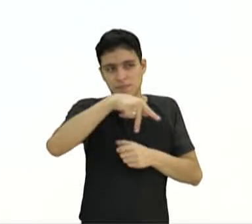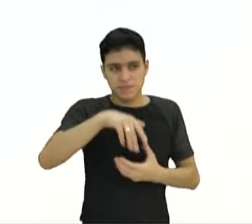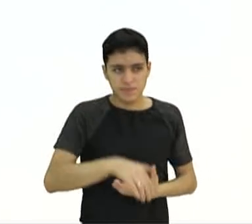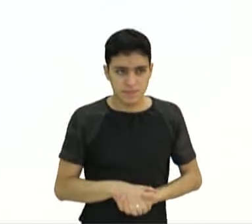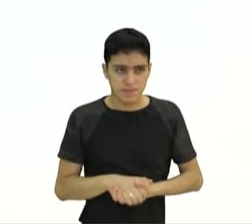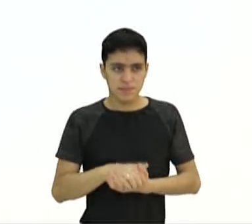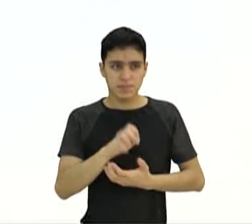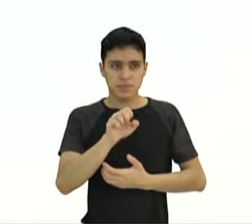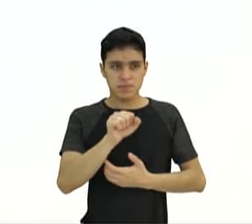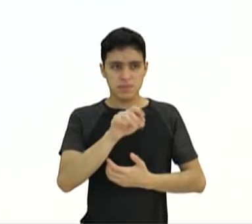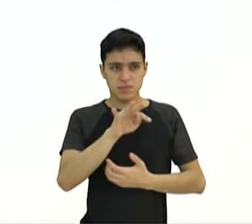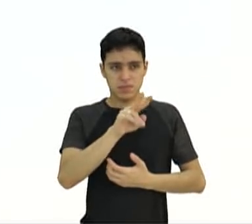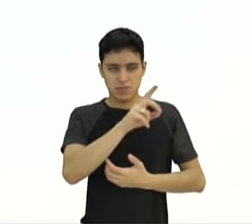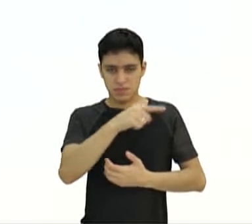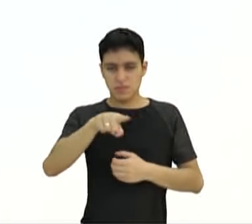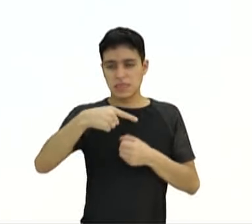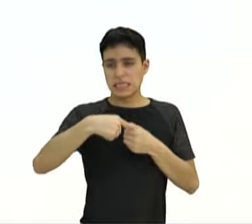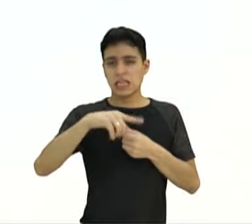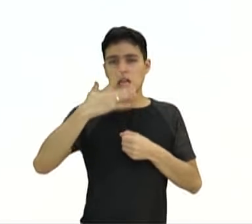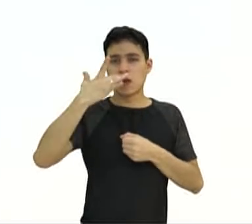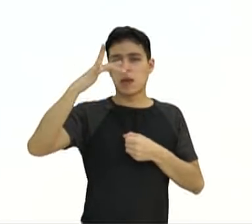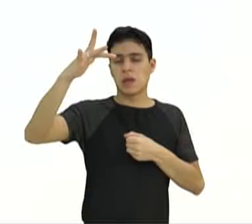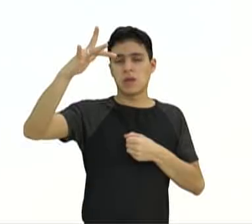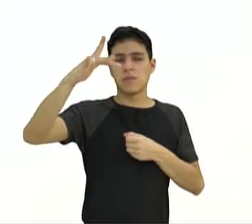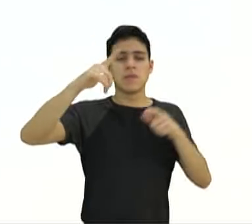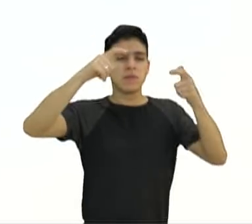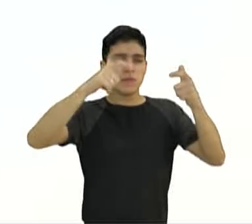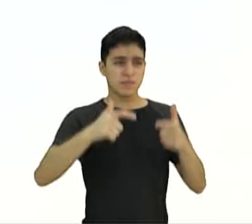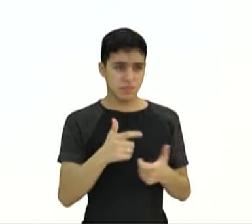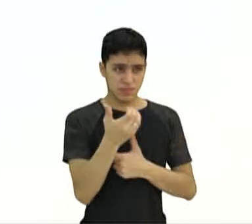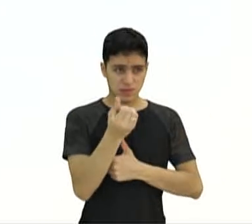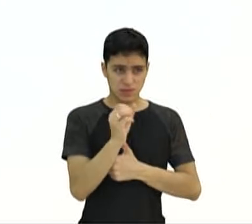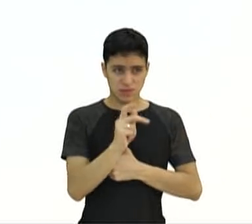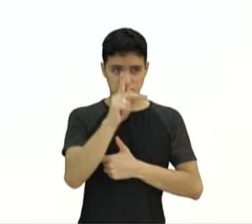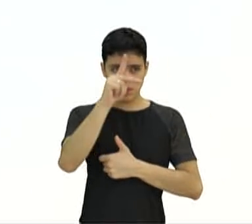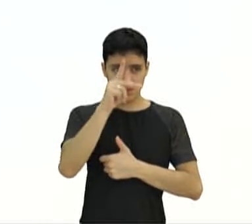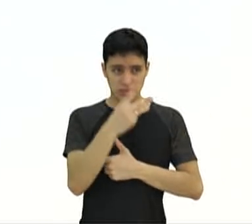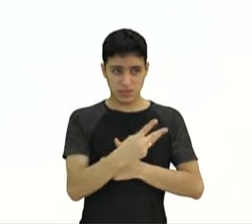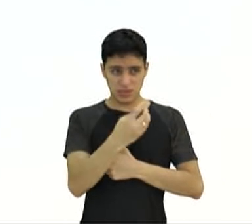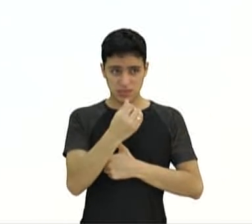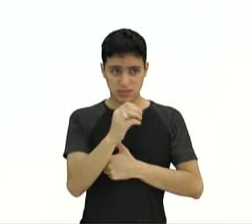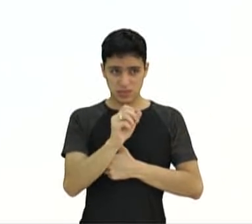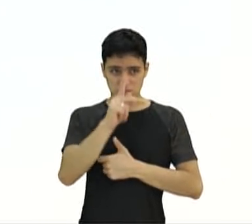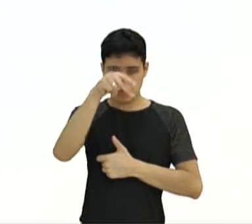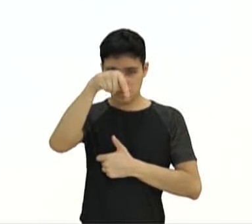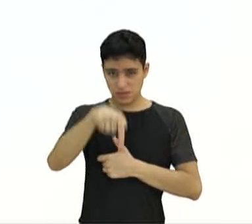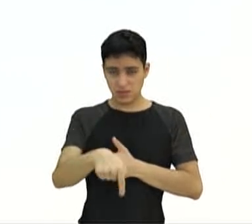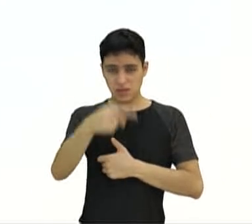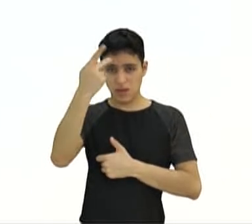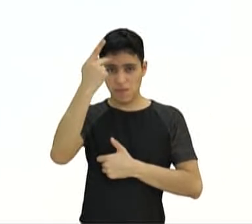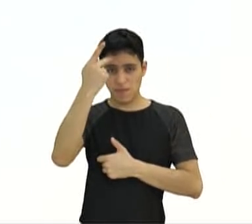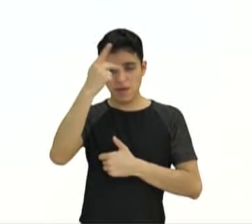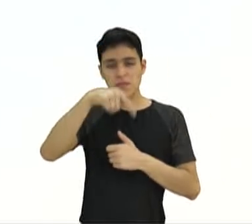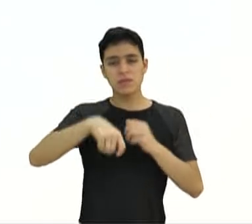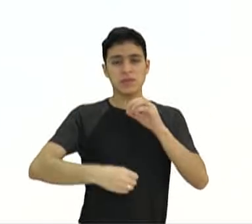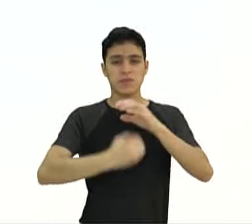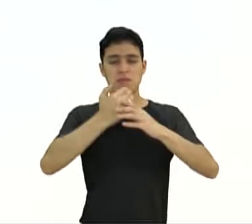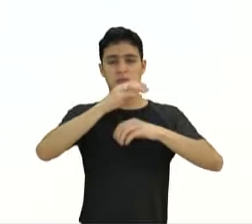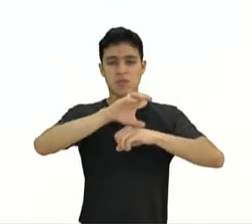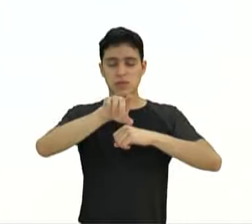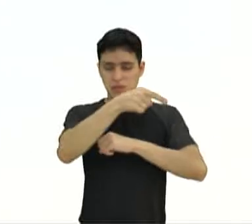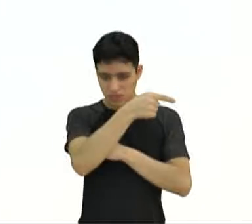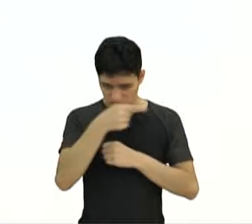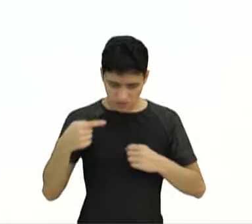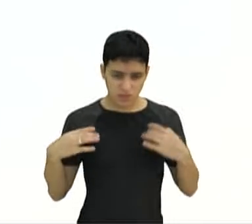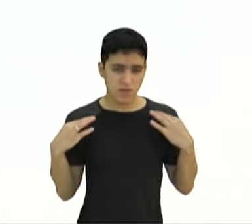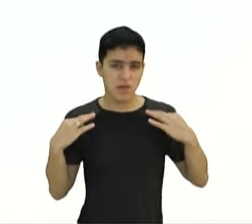Zilioli, de Ourinhos, a 360 quilômetros de São Paulo, que desenvolveu um curso semanal